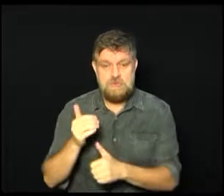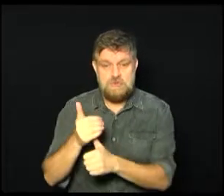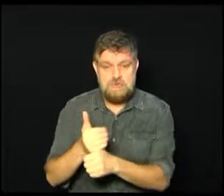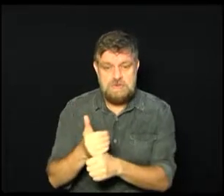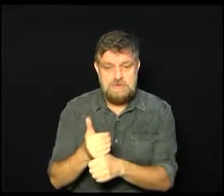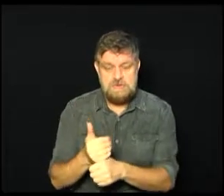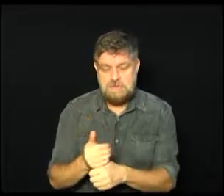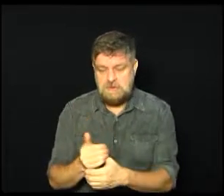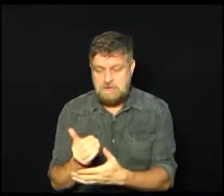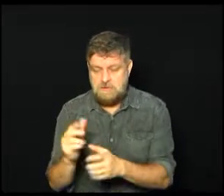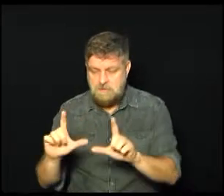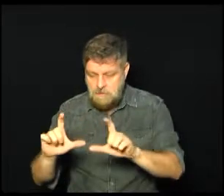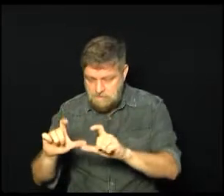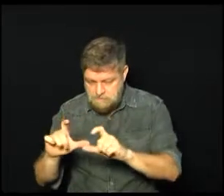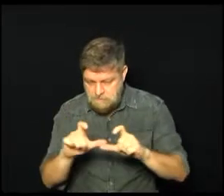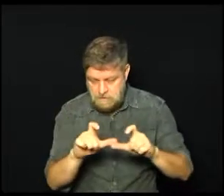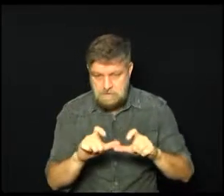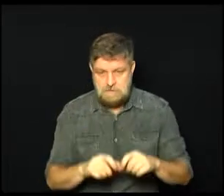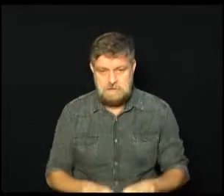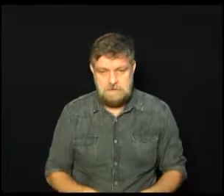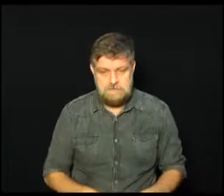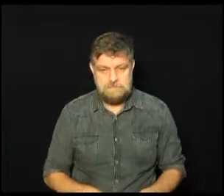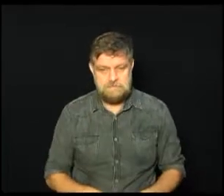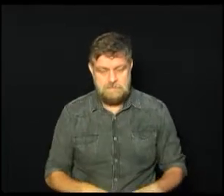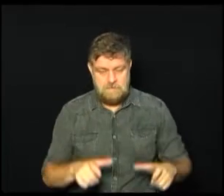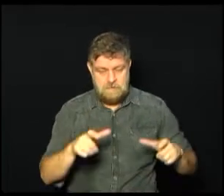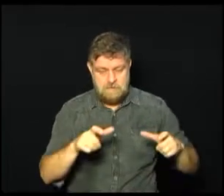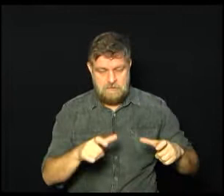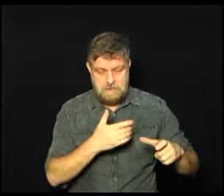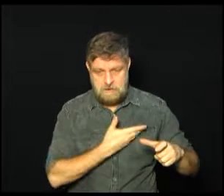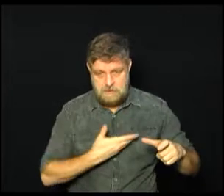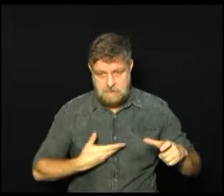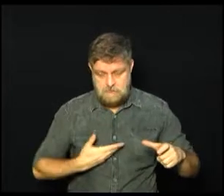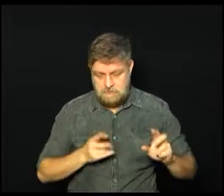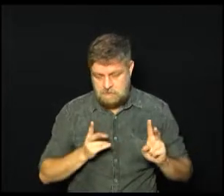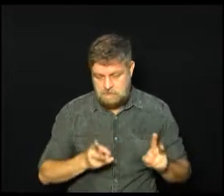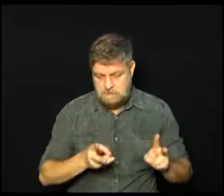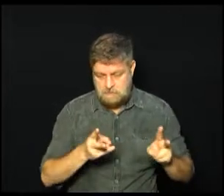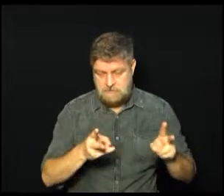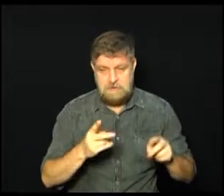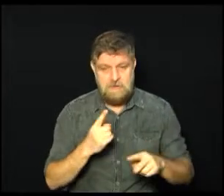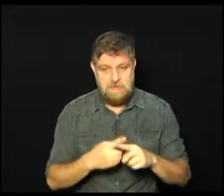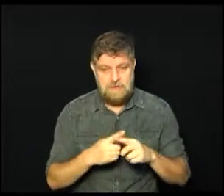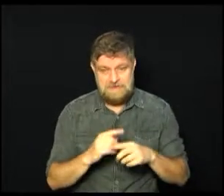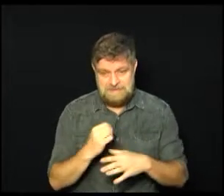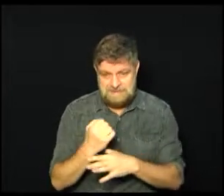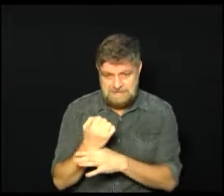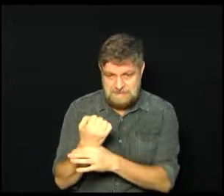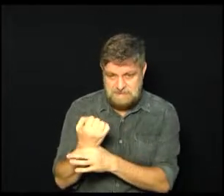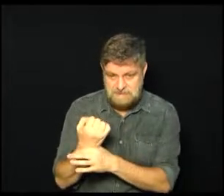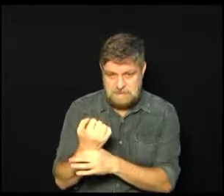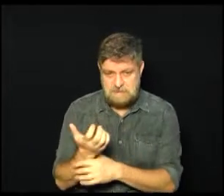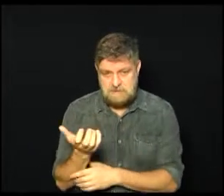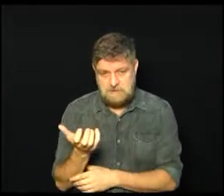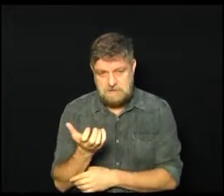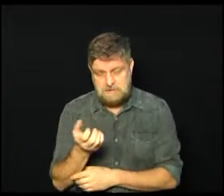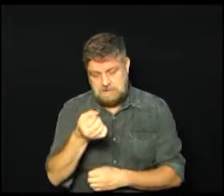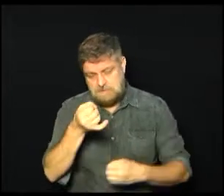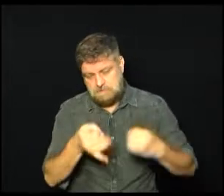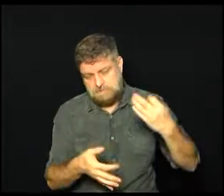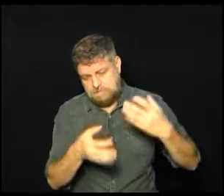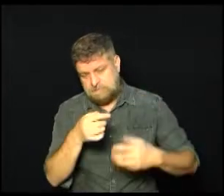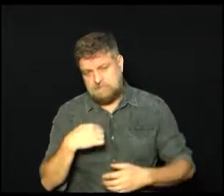fixação do solo, ela permanece, né, como por questões de segurança. Vale destacar que nós estamos